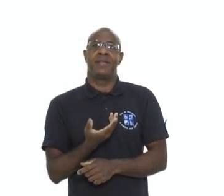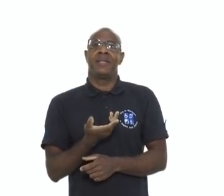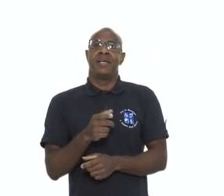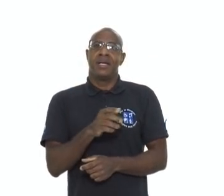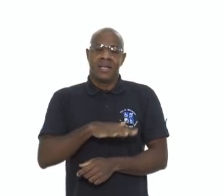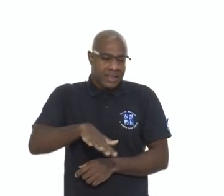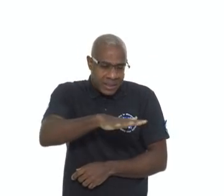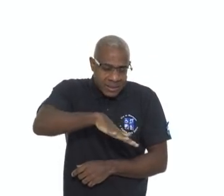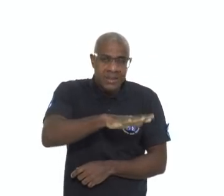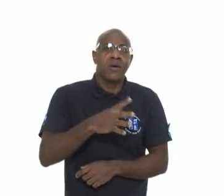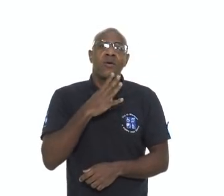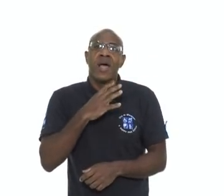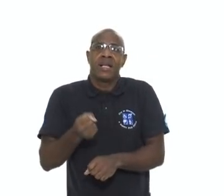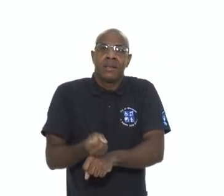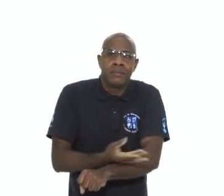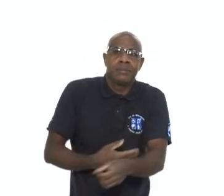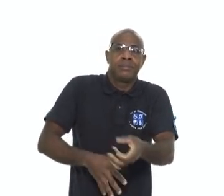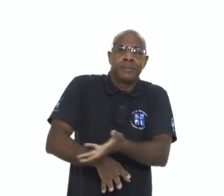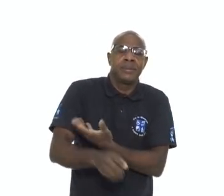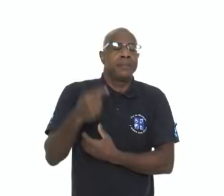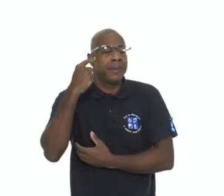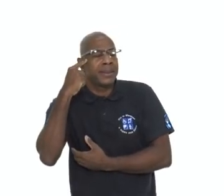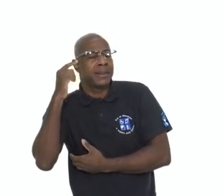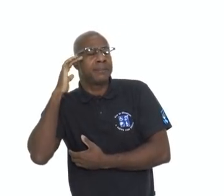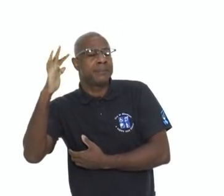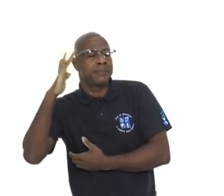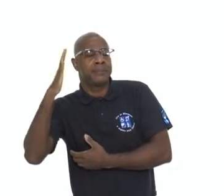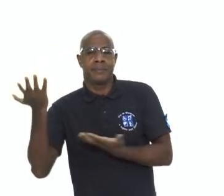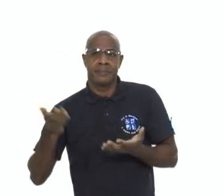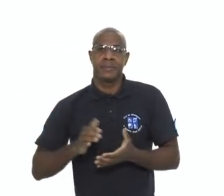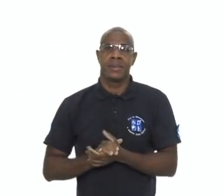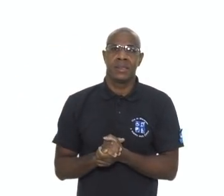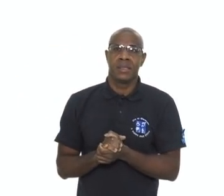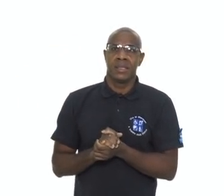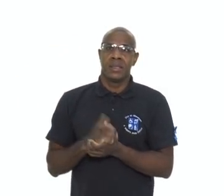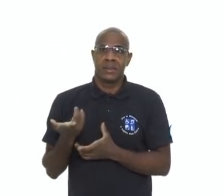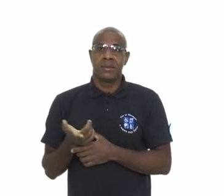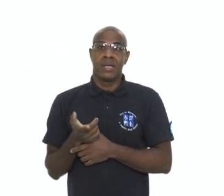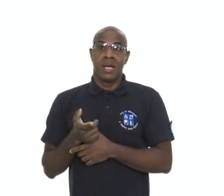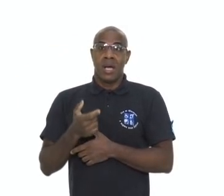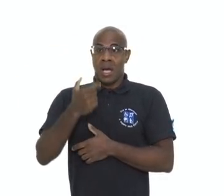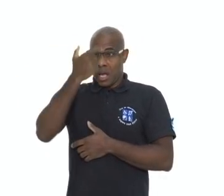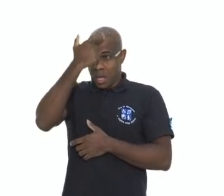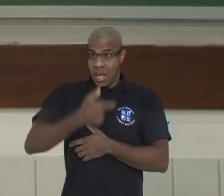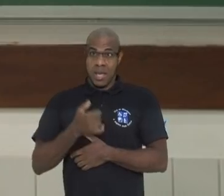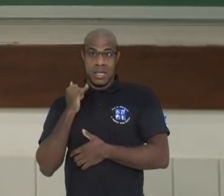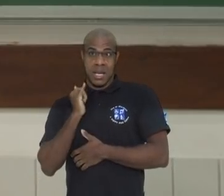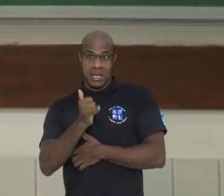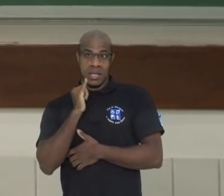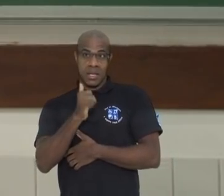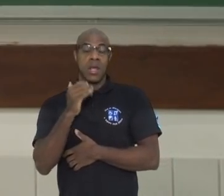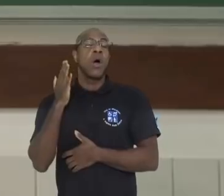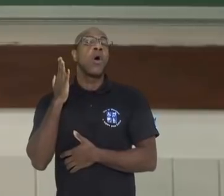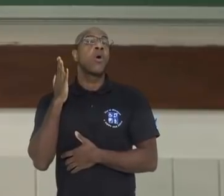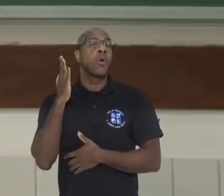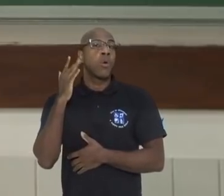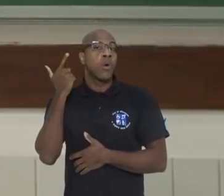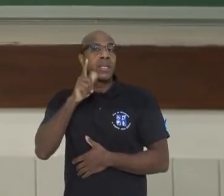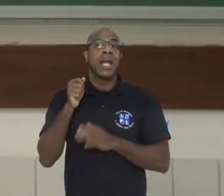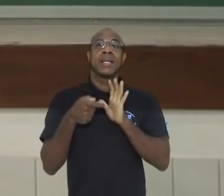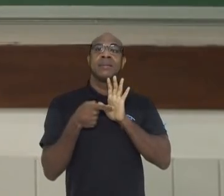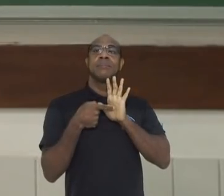delas, conhece suas emoções e pensamentos. Então, esse narrador consegue revelar a consciência